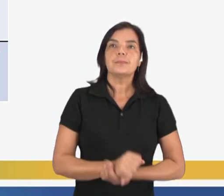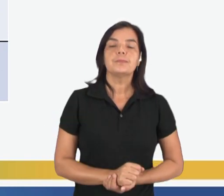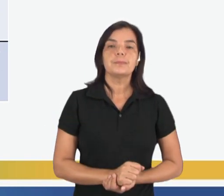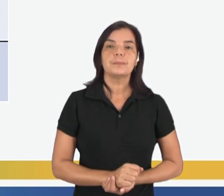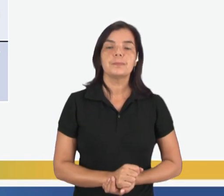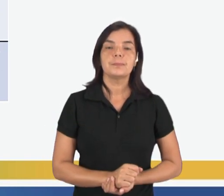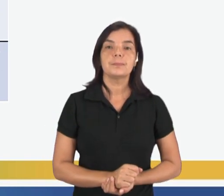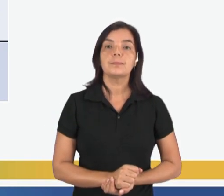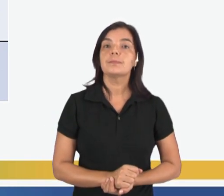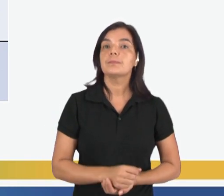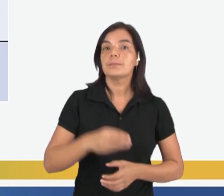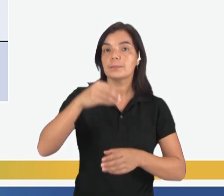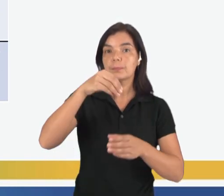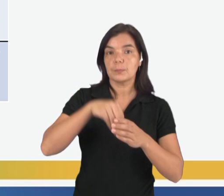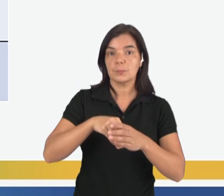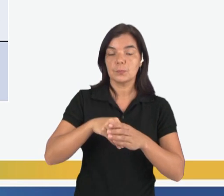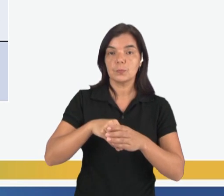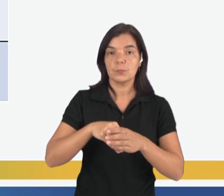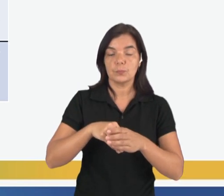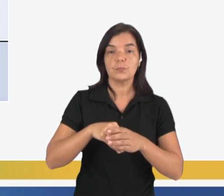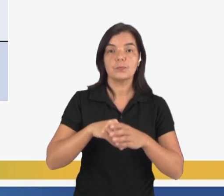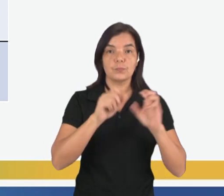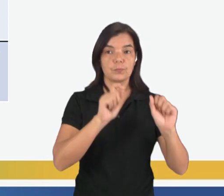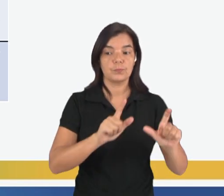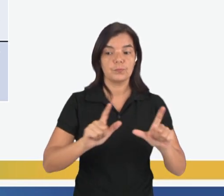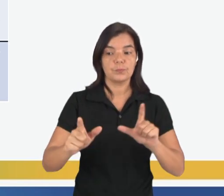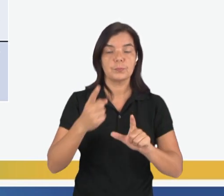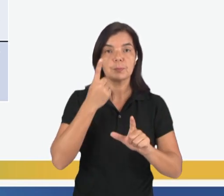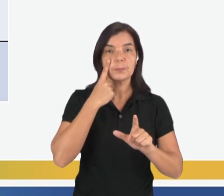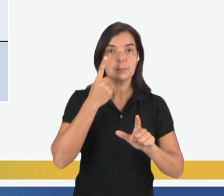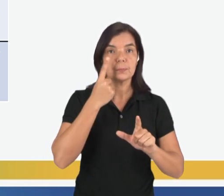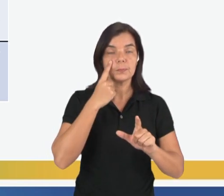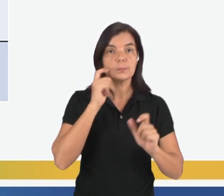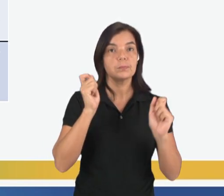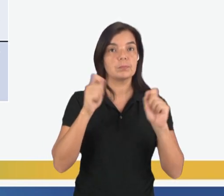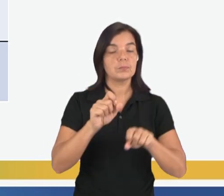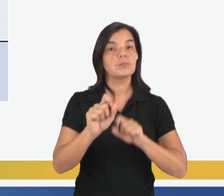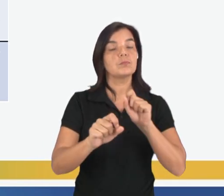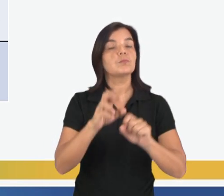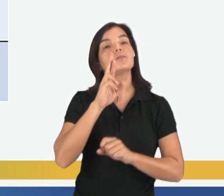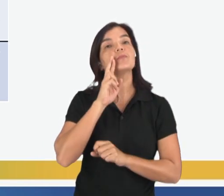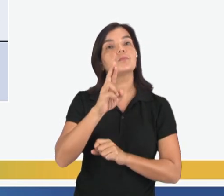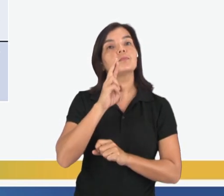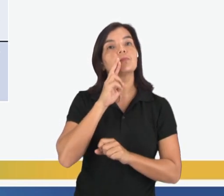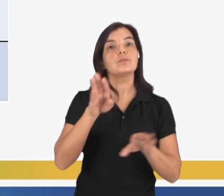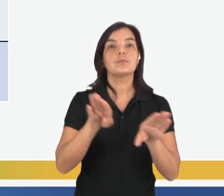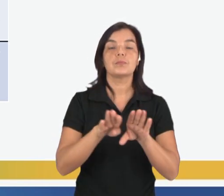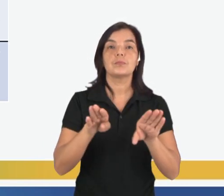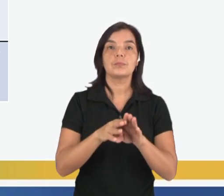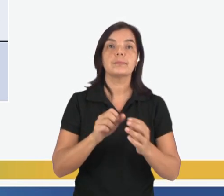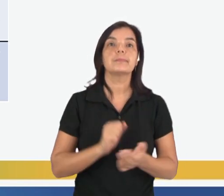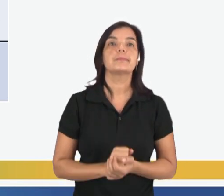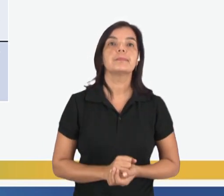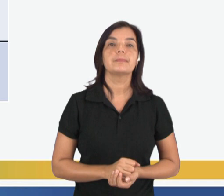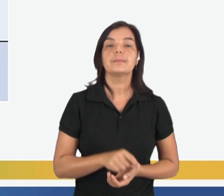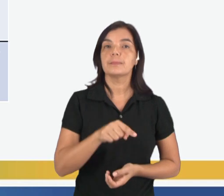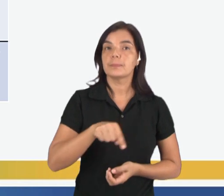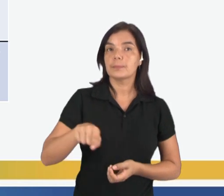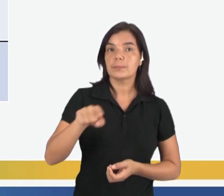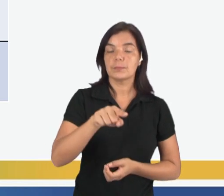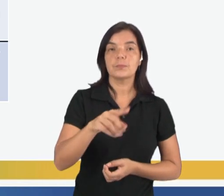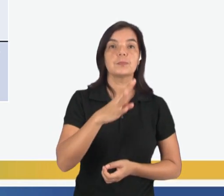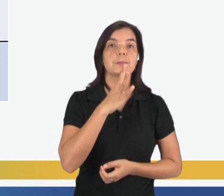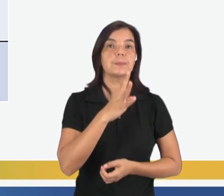Então, dentro daquele último bannerzinho que a gente estava vendo, a gente pode estar respondendo essa questão aí,